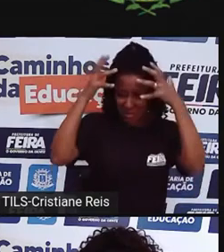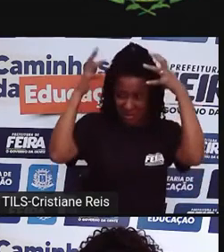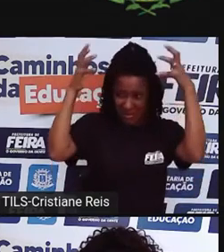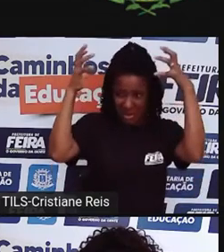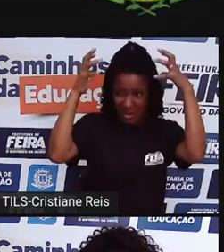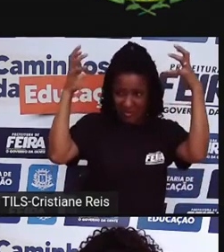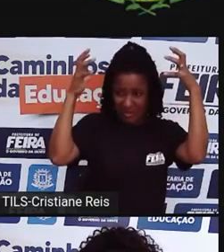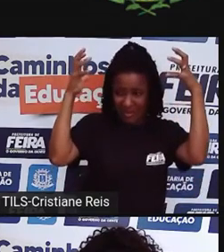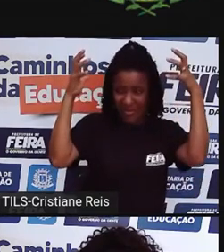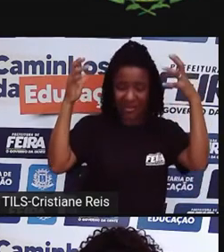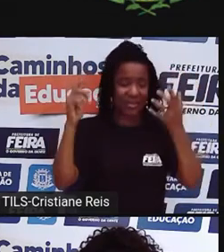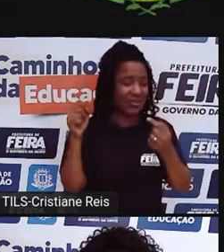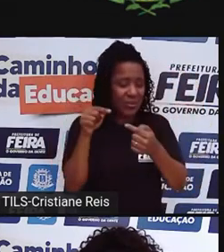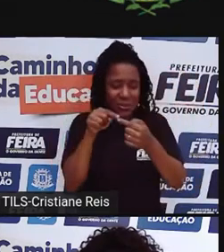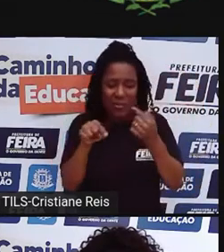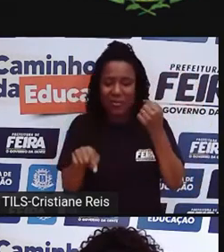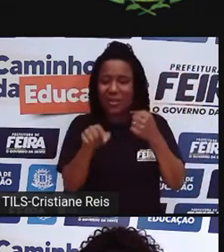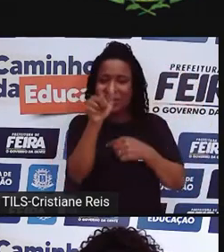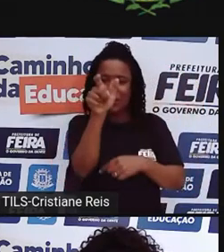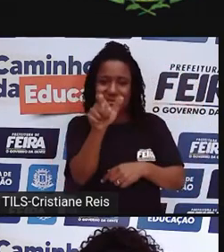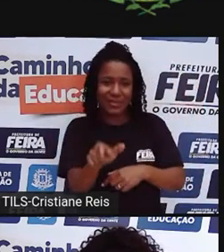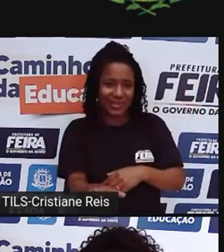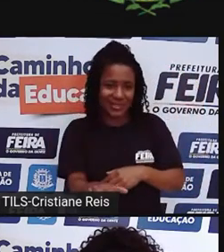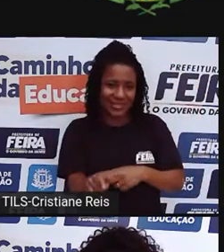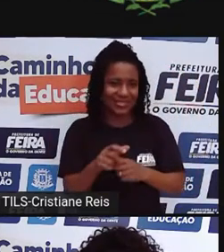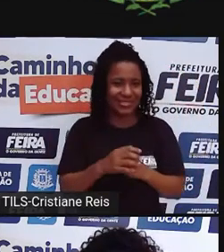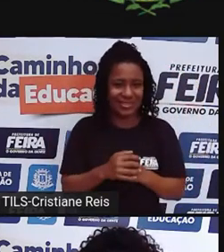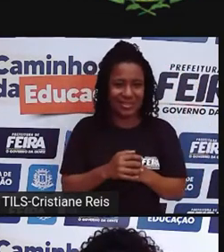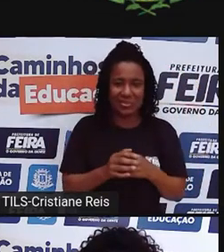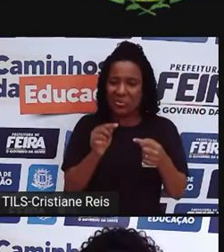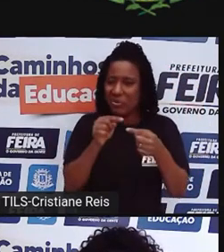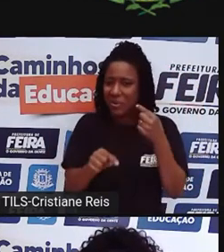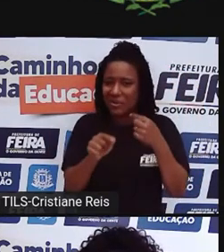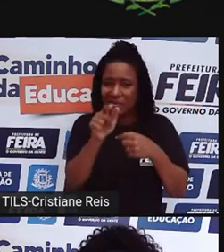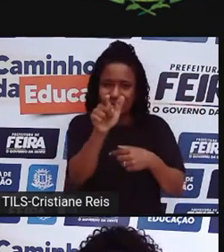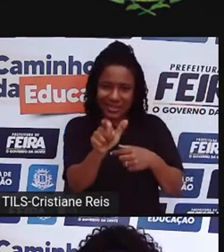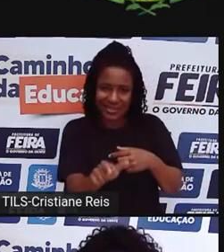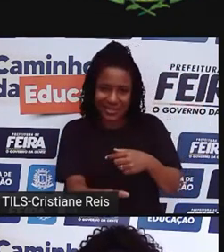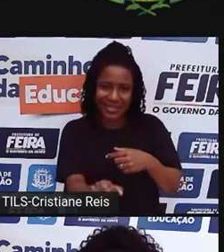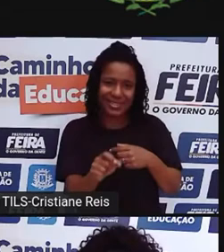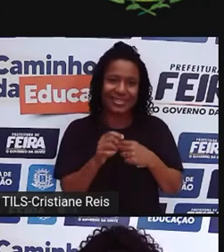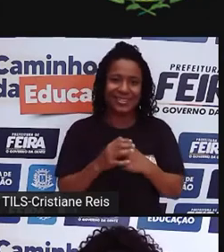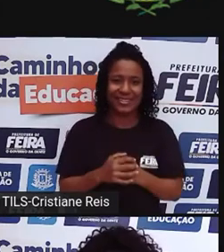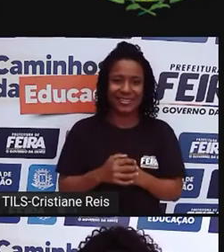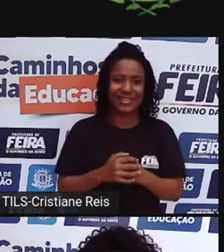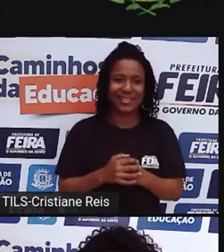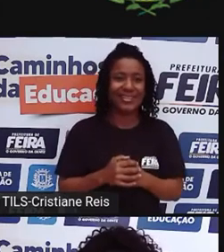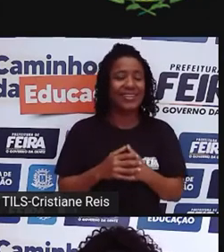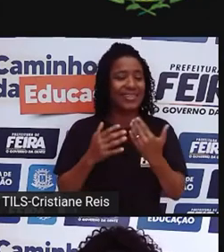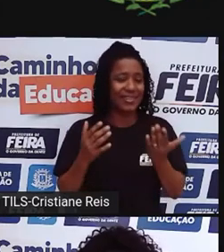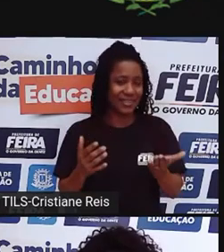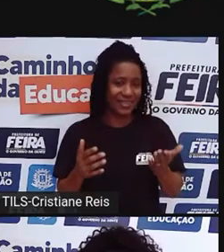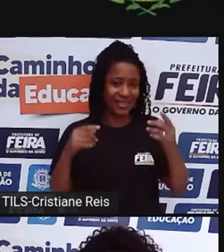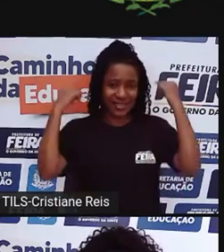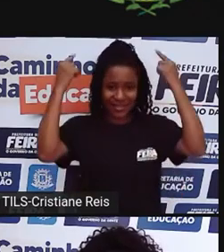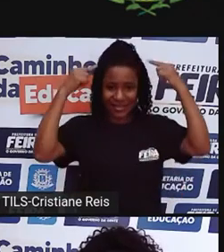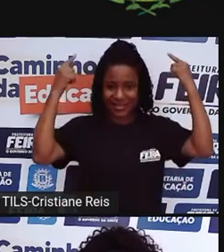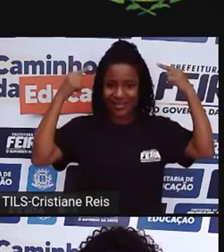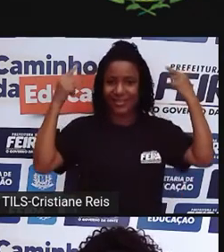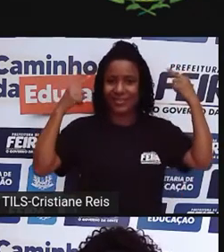ficava indignado. Eu falava, gente, não é personalidade que as pessoas estão falando, né? É justamente porque aquele cabelo me